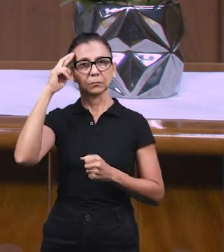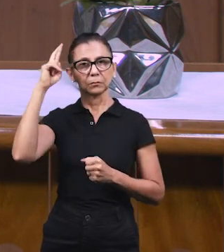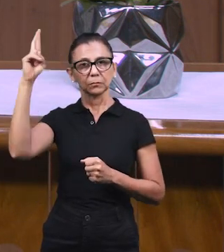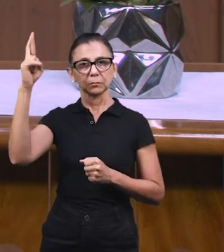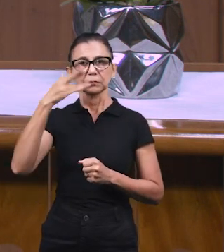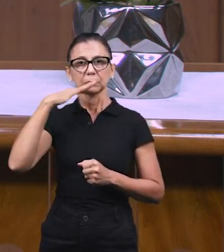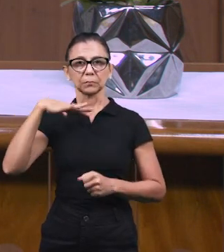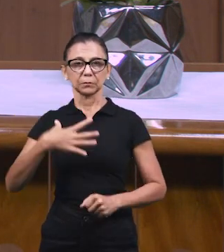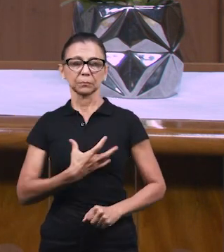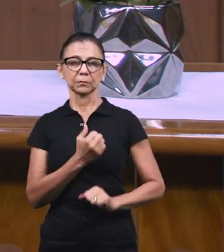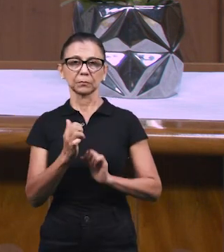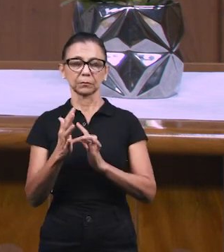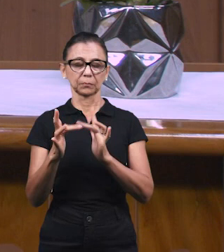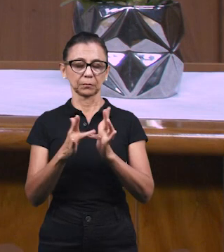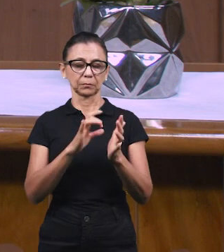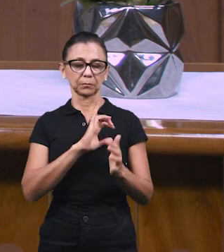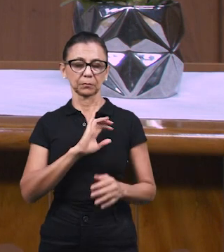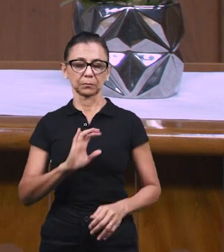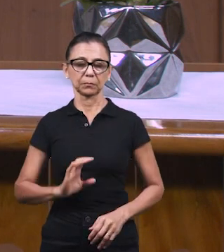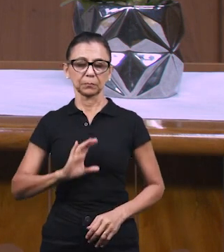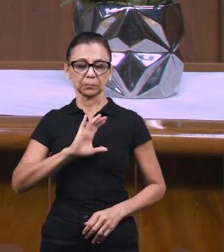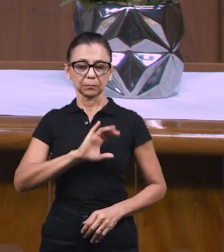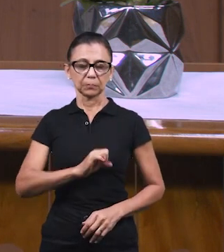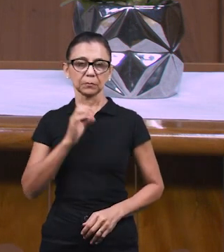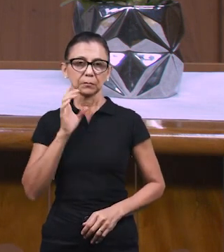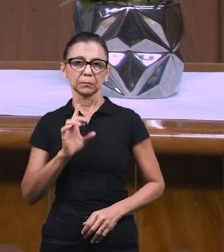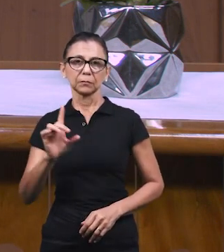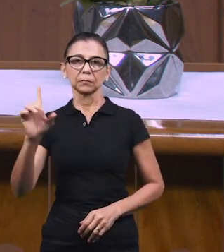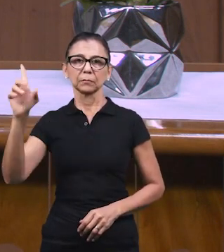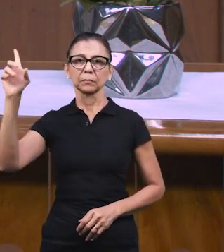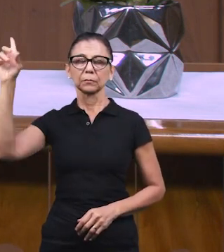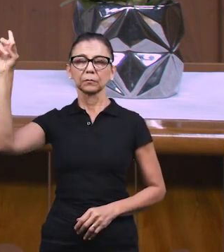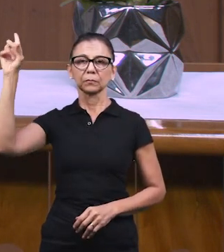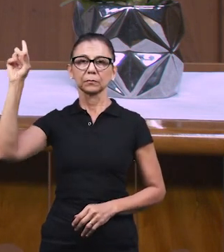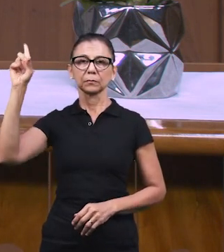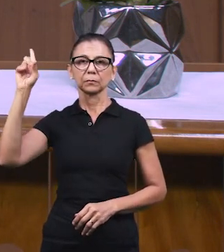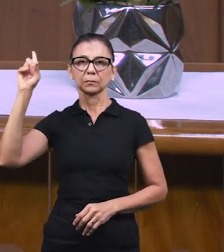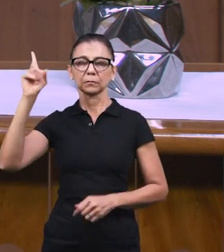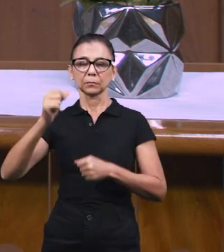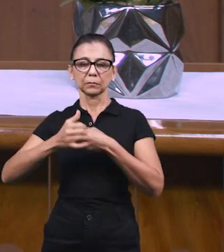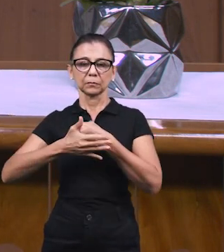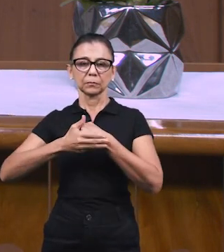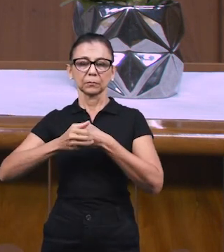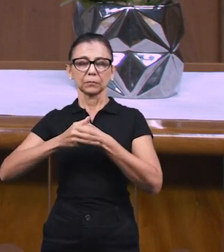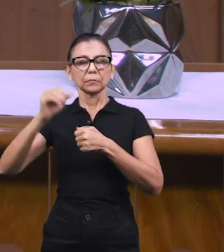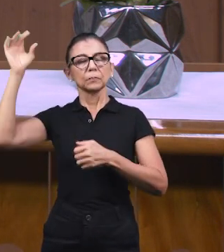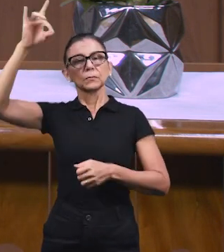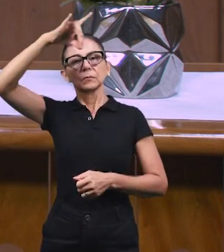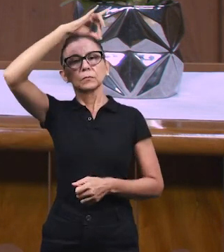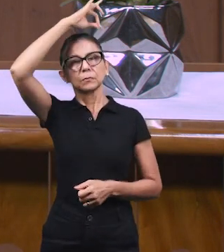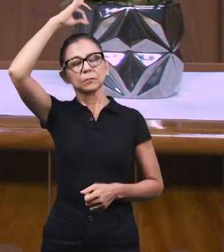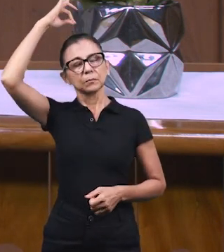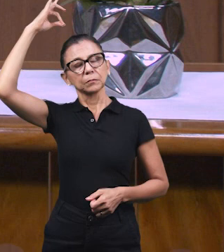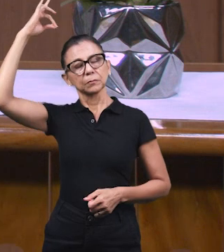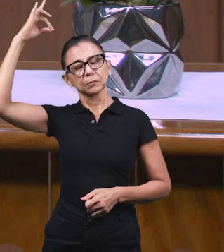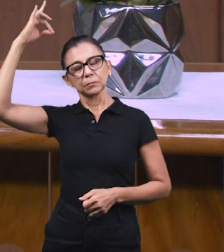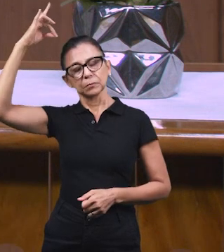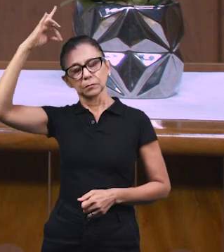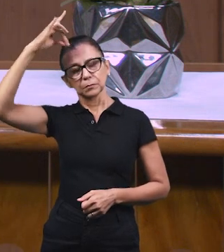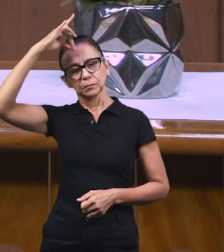Senhor e Salvador Jesus Cristo, o amor de Deus, as doces e ternas consolações do Espírito